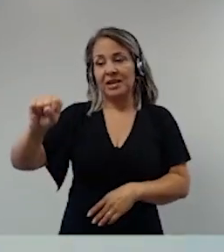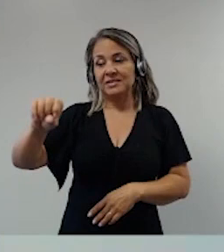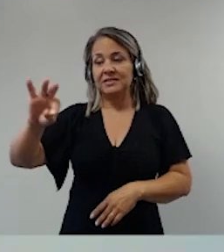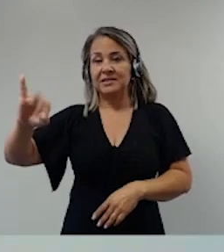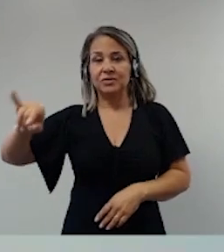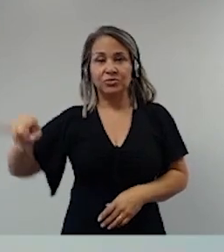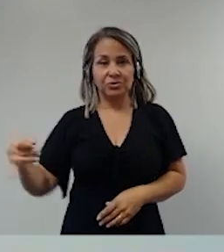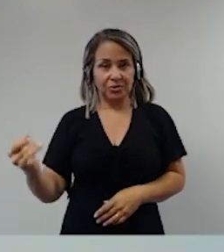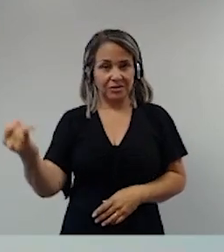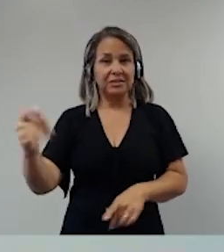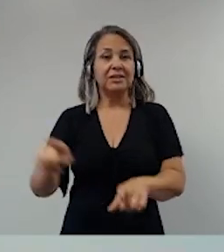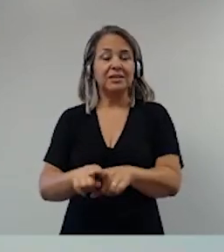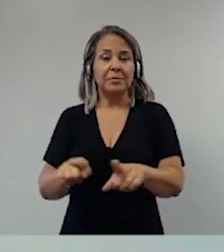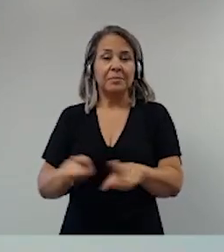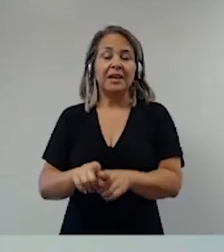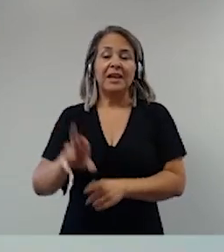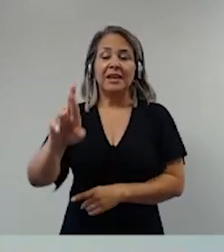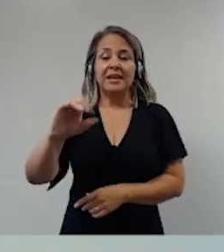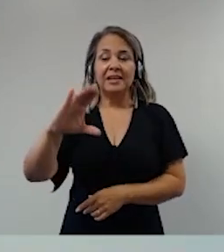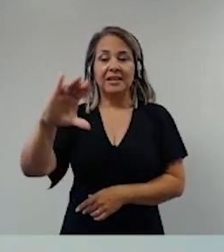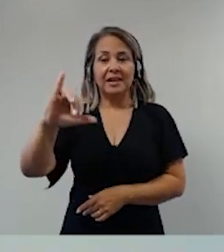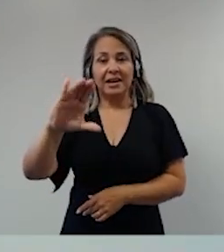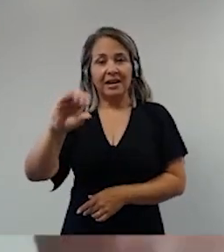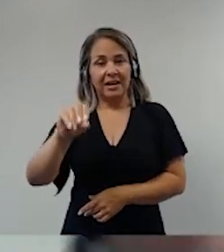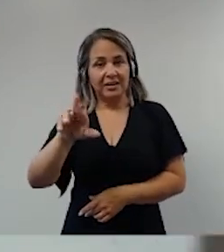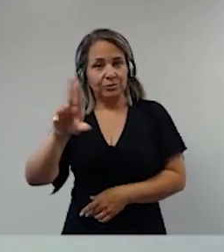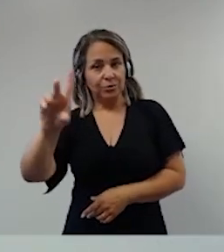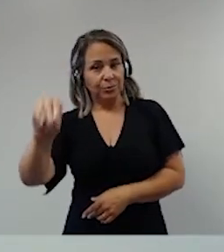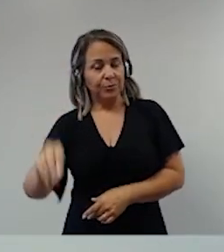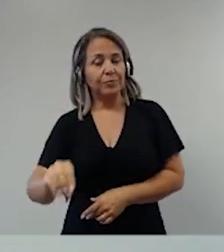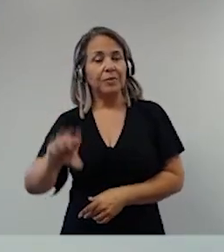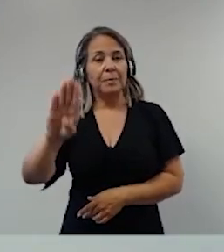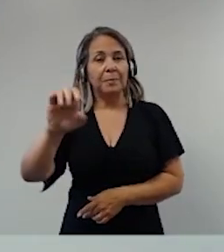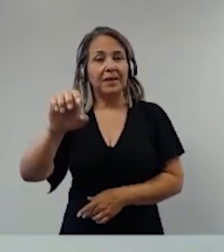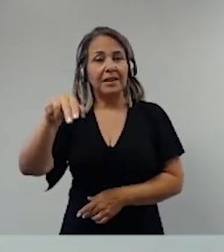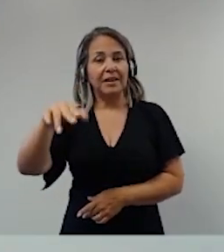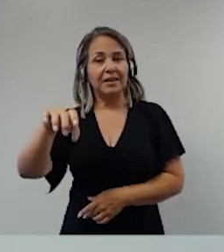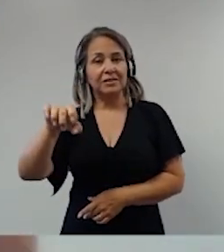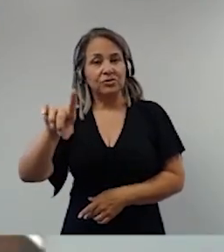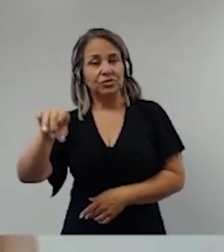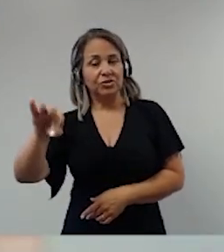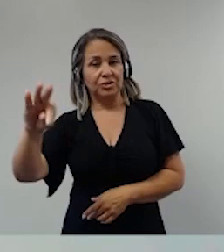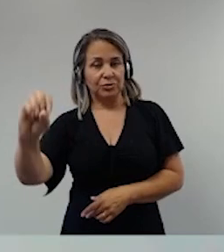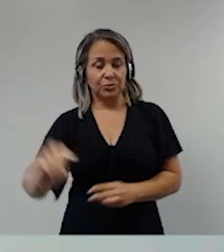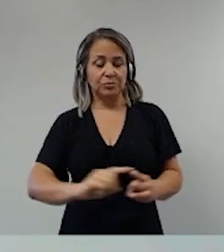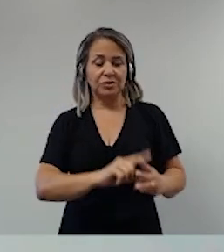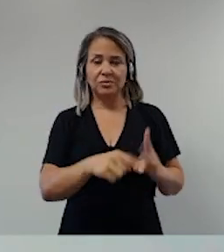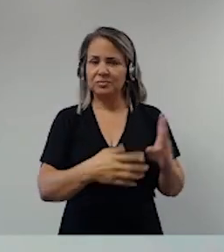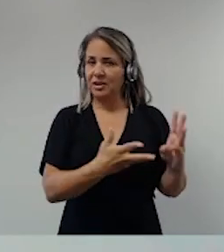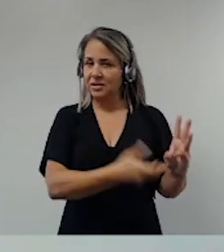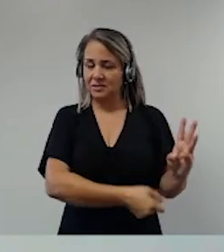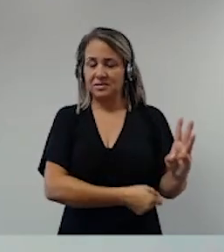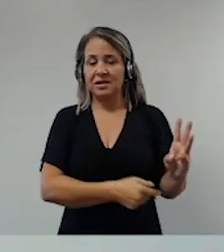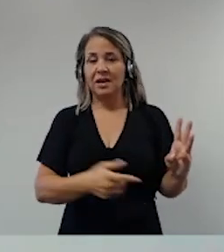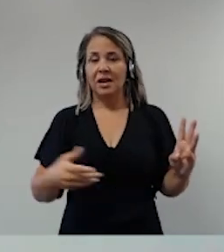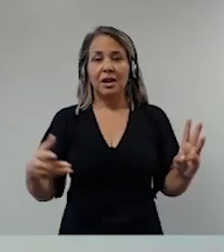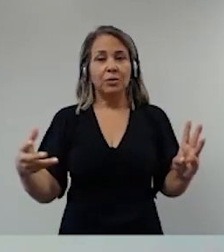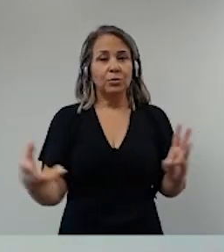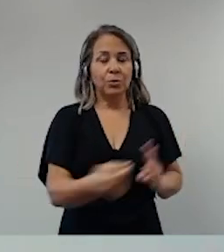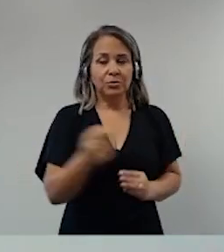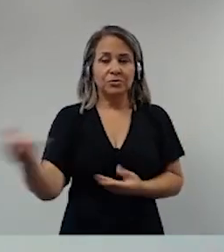Salomão, Ricardo Cueva e Benedito Gonçalves. E agora, no dia 6 de agosto, já todos